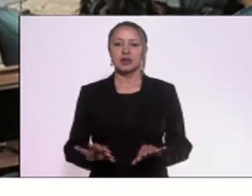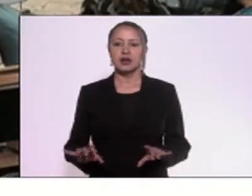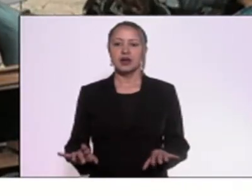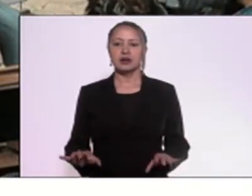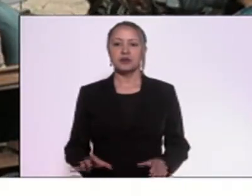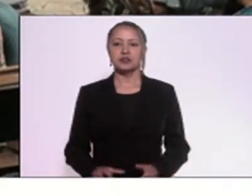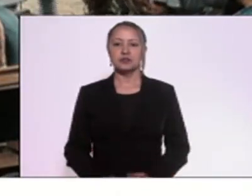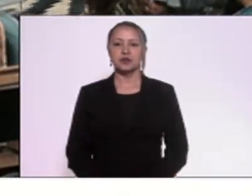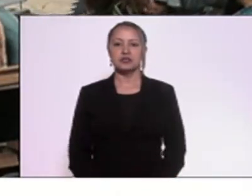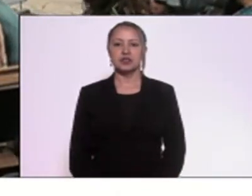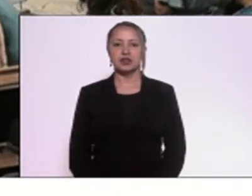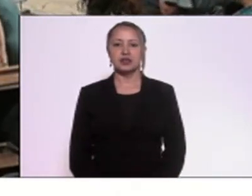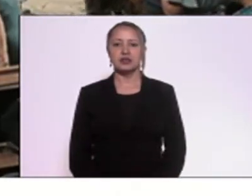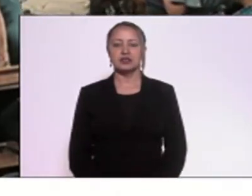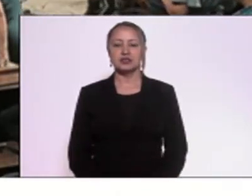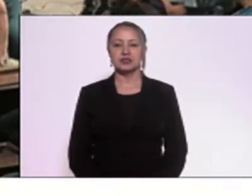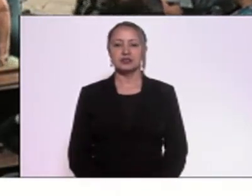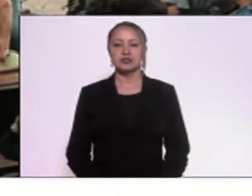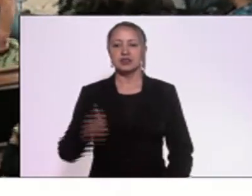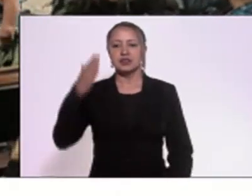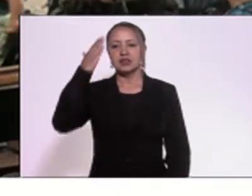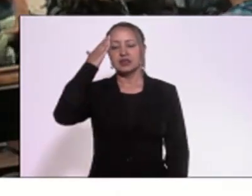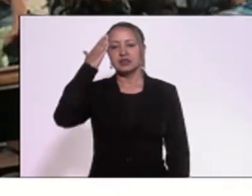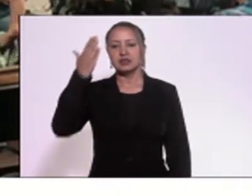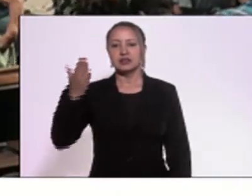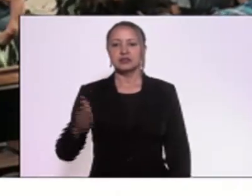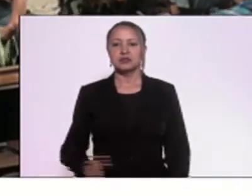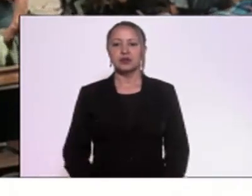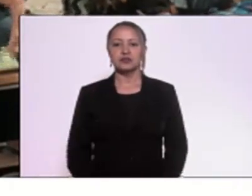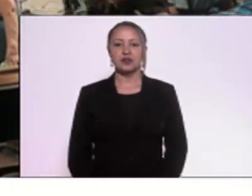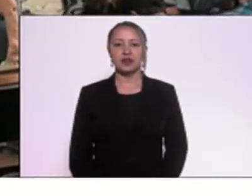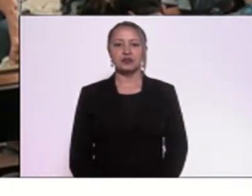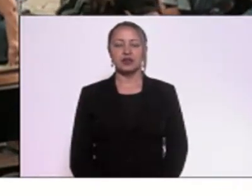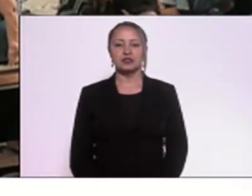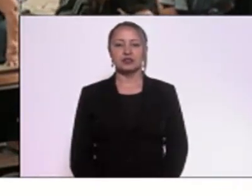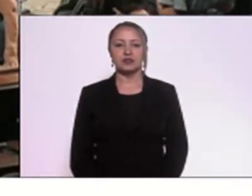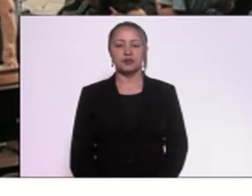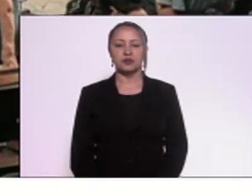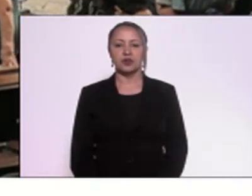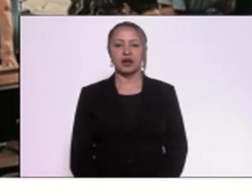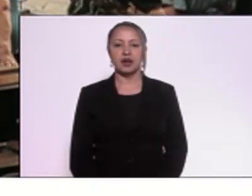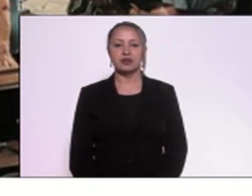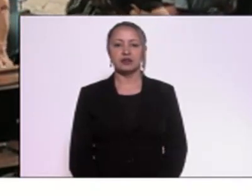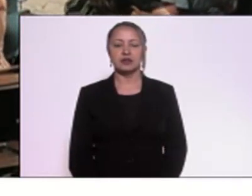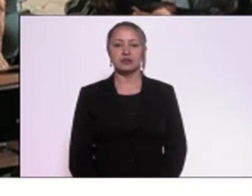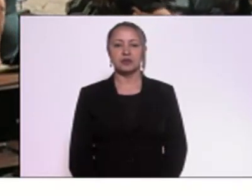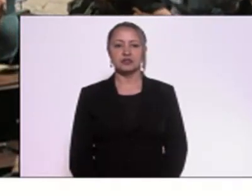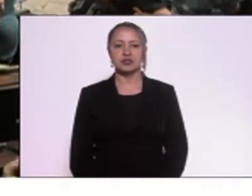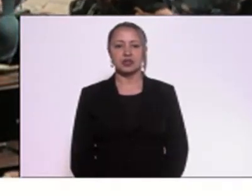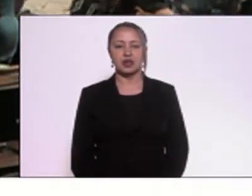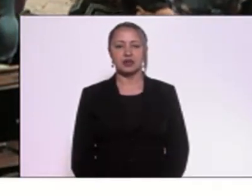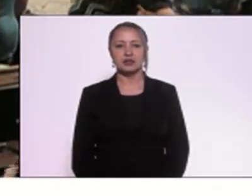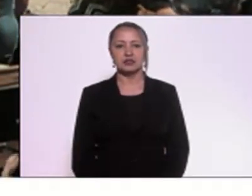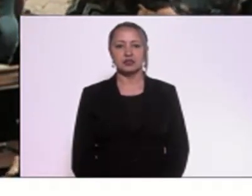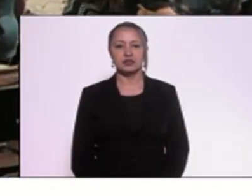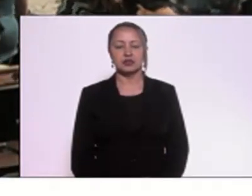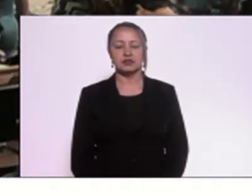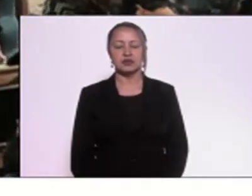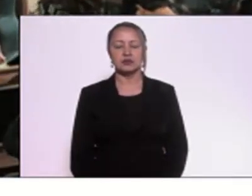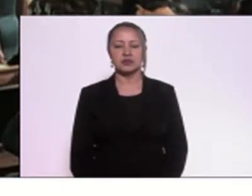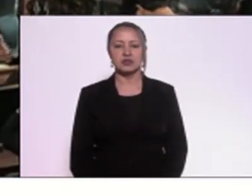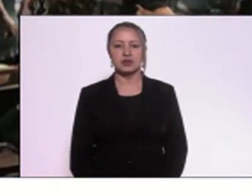teclado. Agradeço desde já por abrilhantarem esta cerimônia, agradecer os dois músicos pelo carinho de estar conosco.